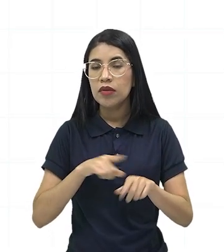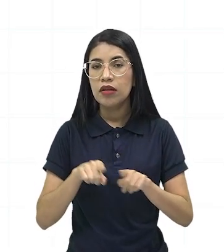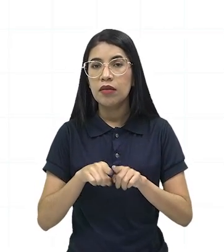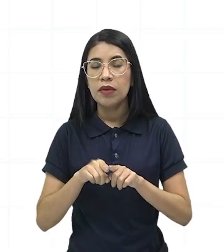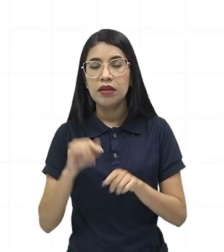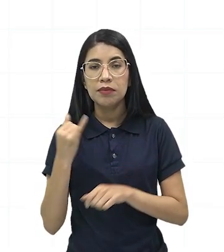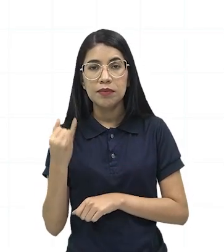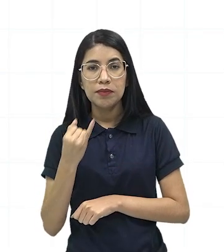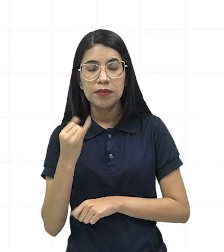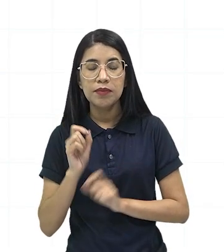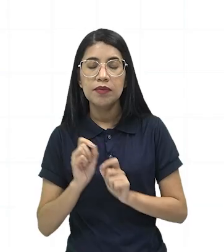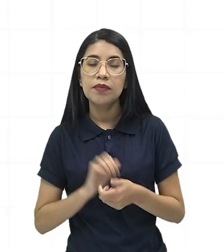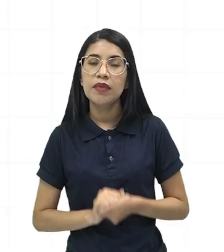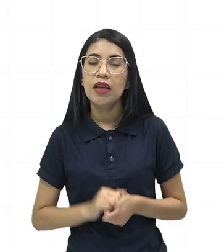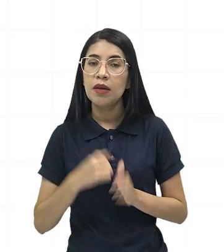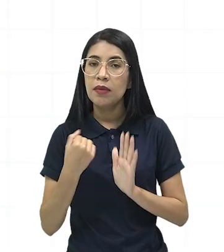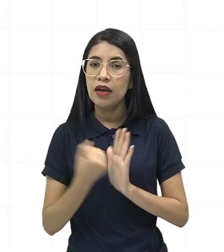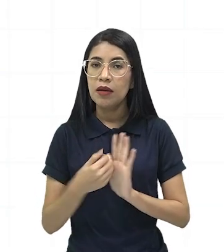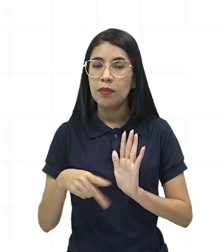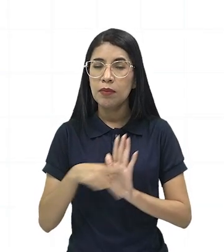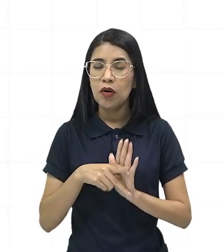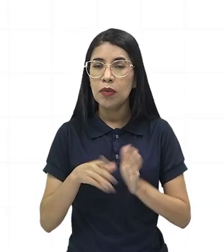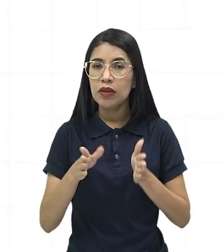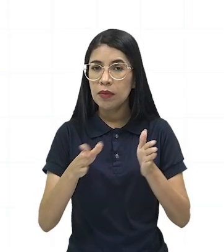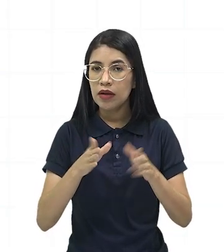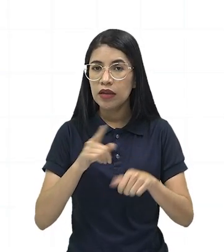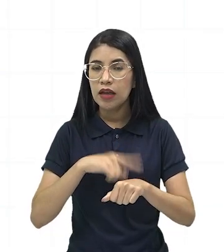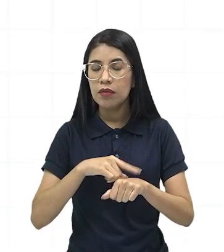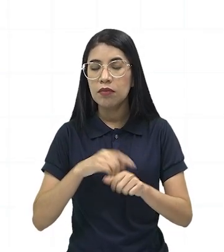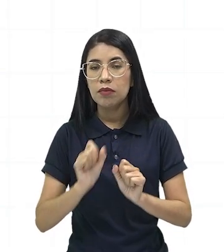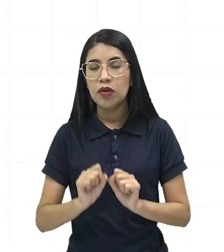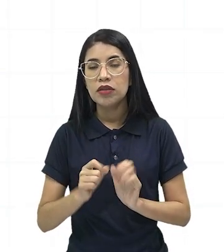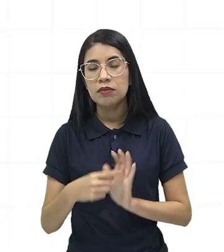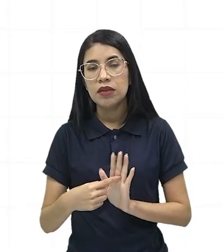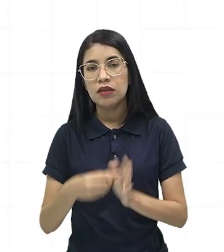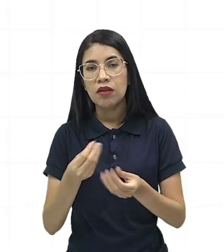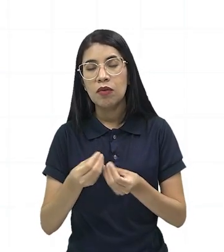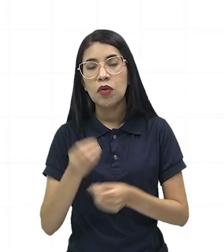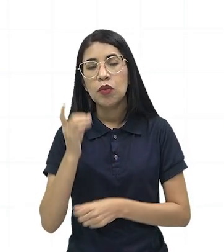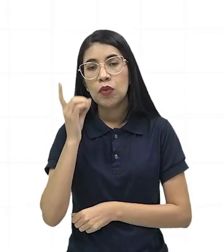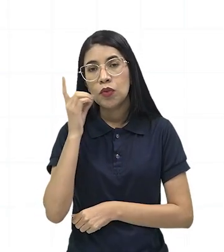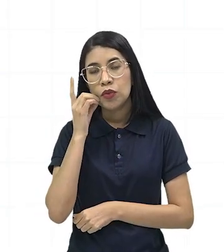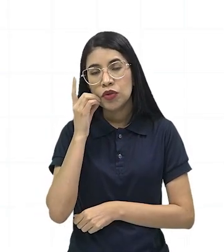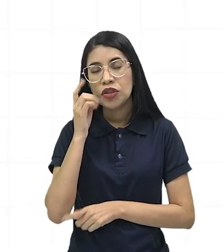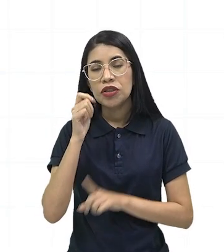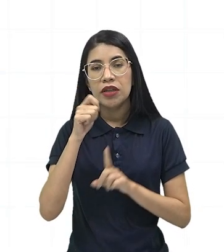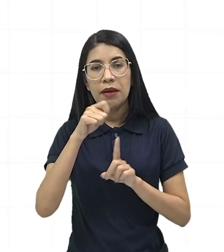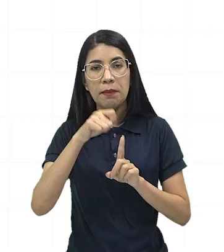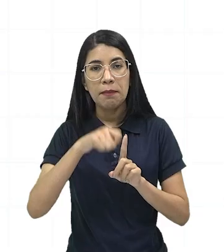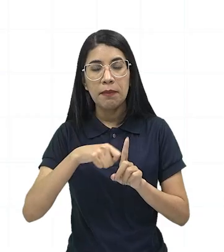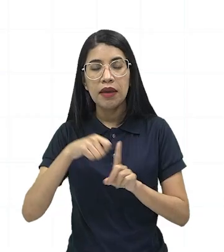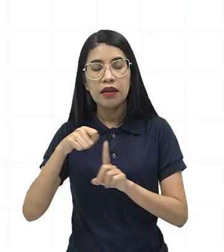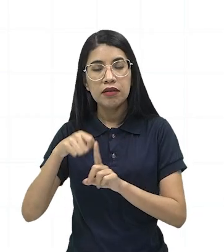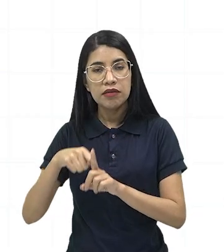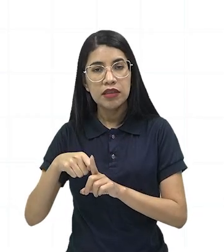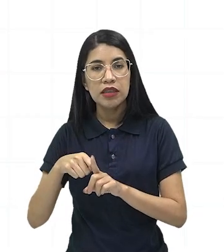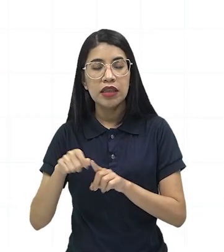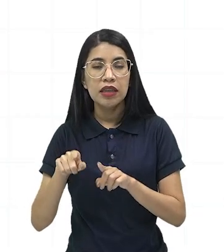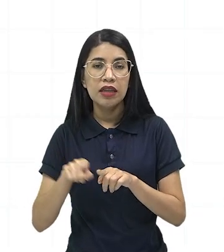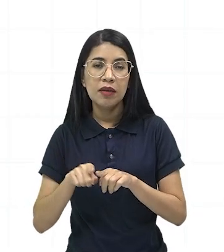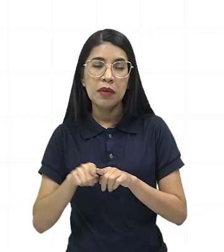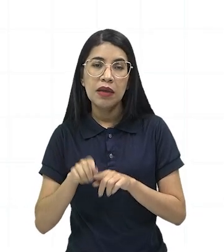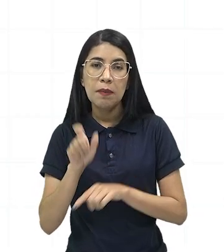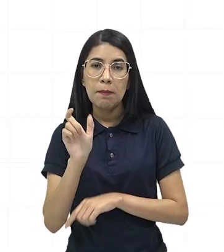as marcas cronológicas da narrativa, que pode ser expressa por meio do dia, do mês, né? Ou palavras